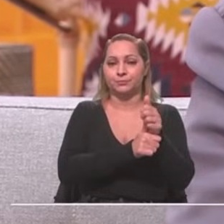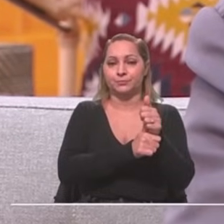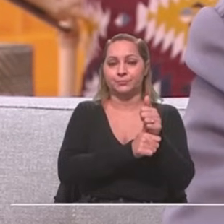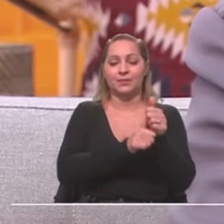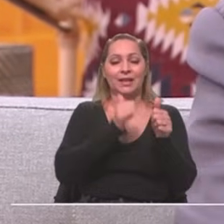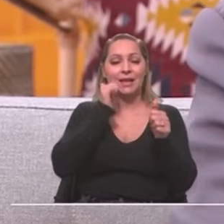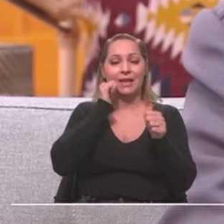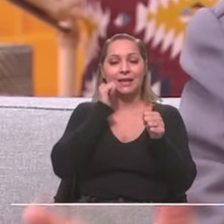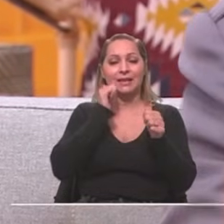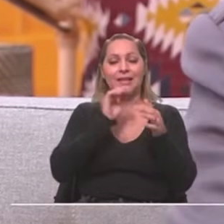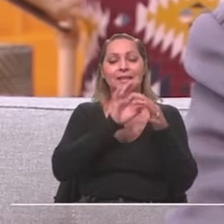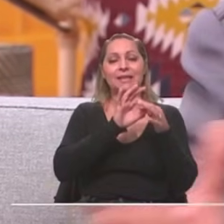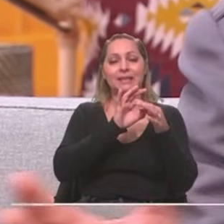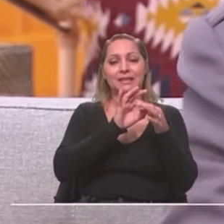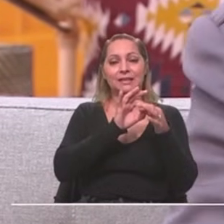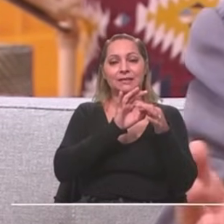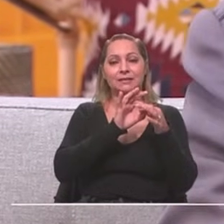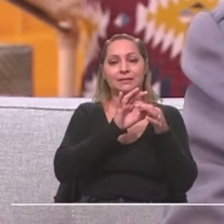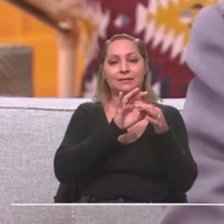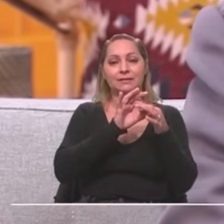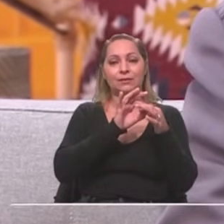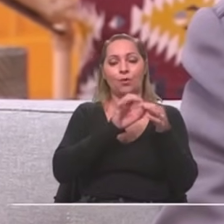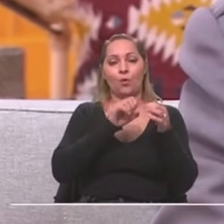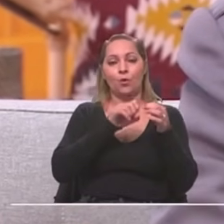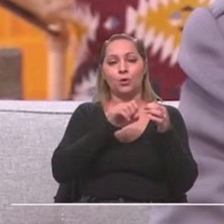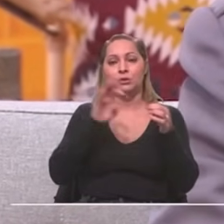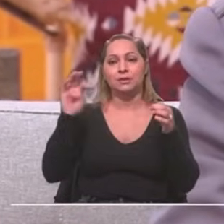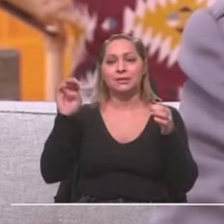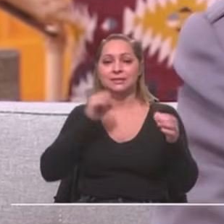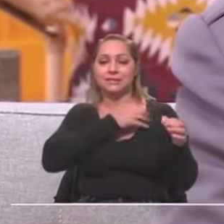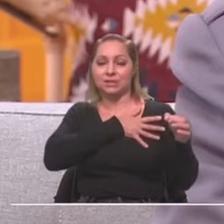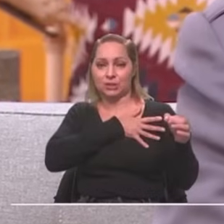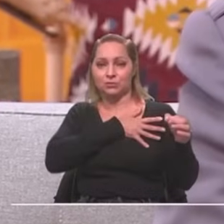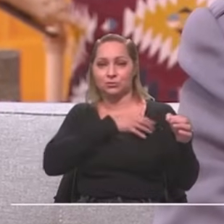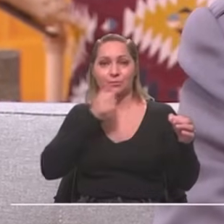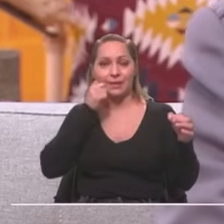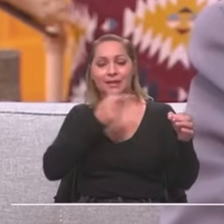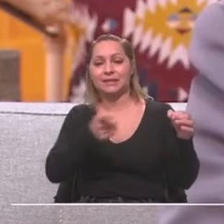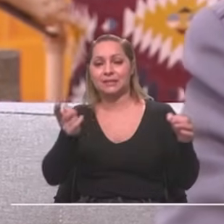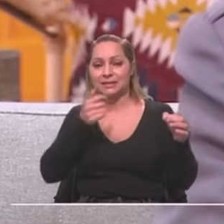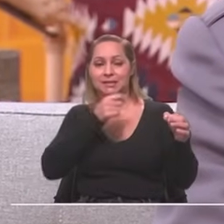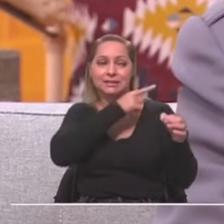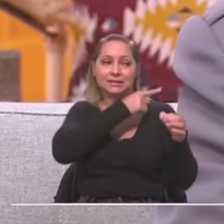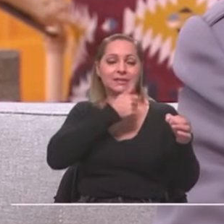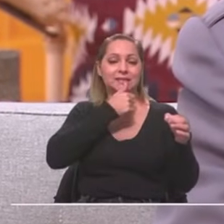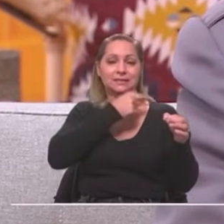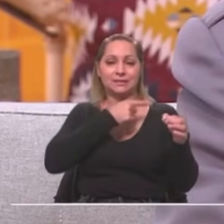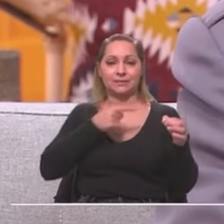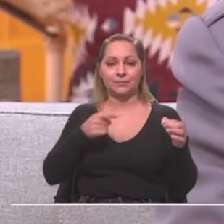quem faz aquela ligação aos sargentos para quem comanda. E o sargento-chefe já